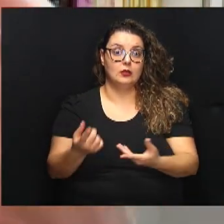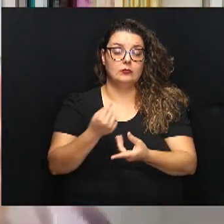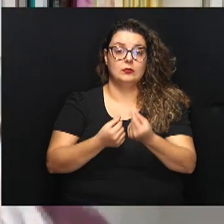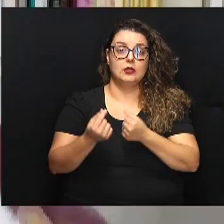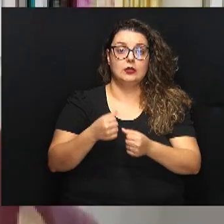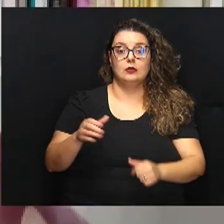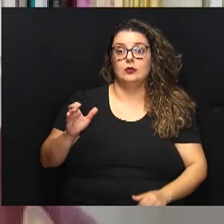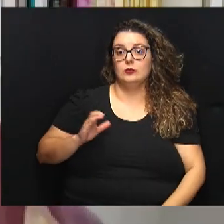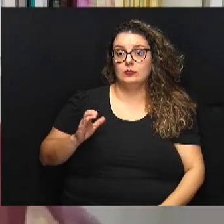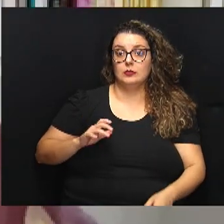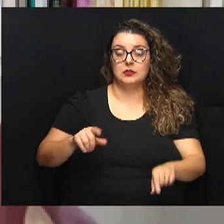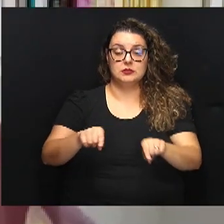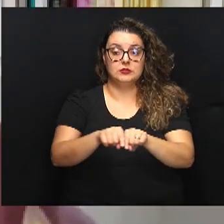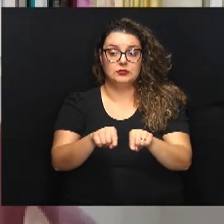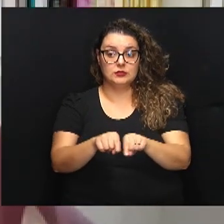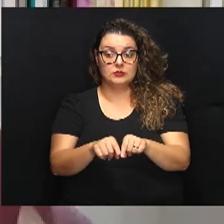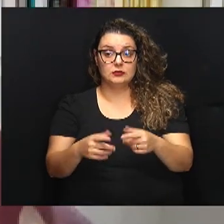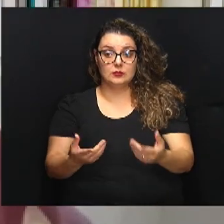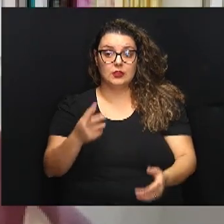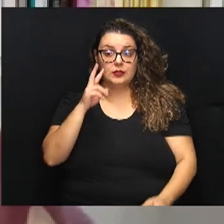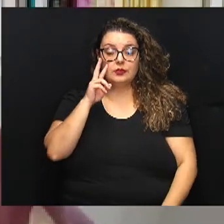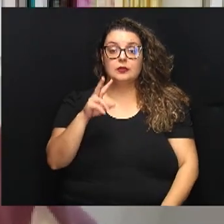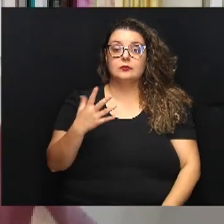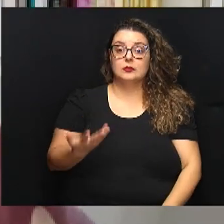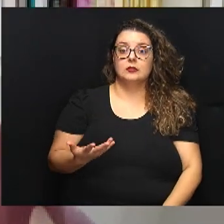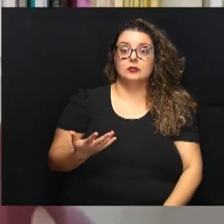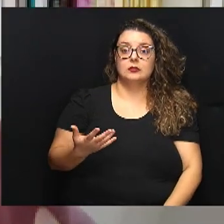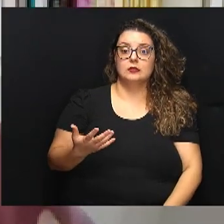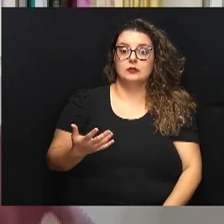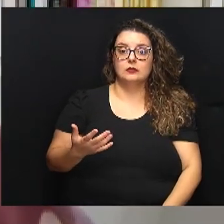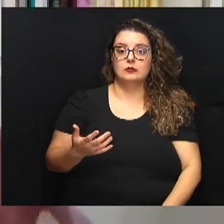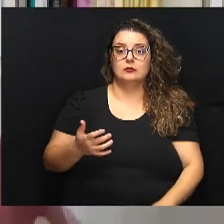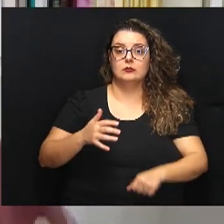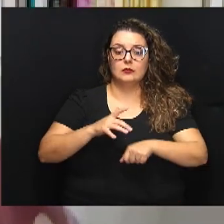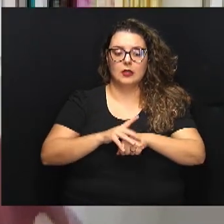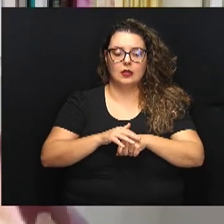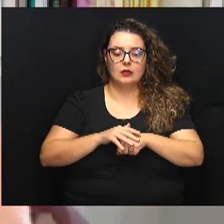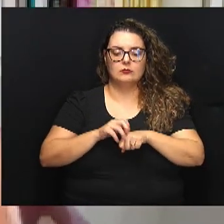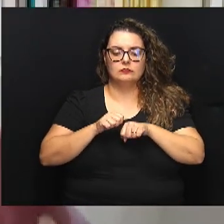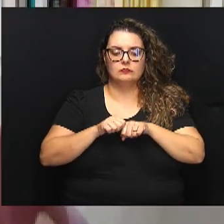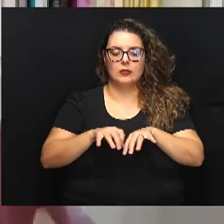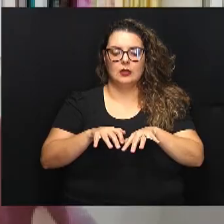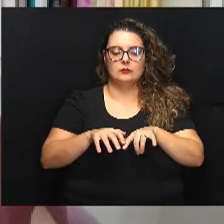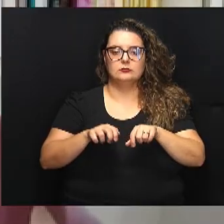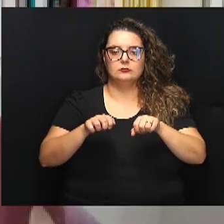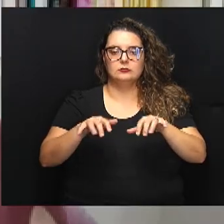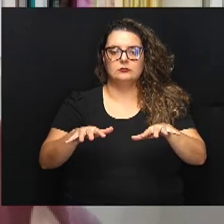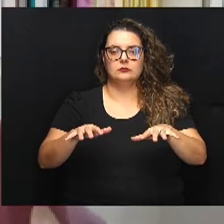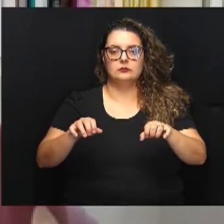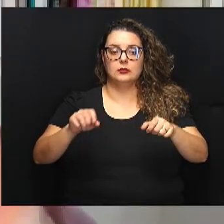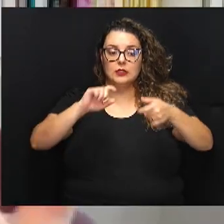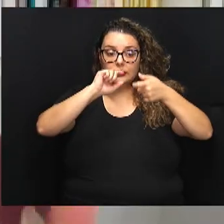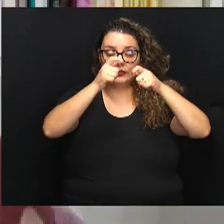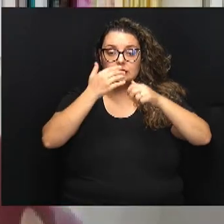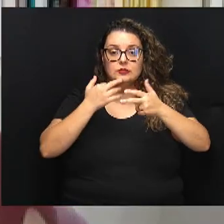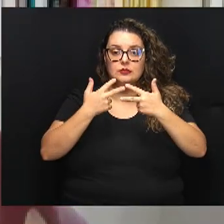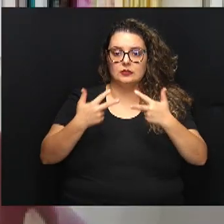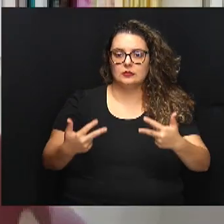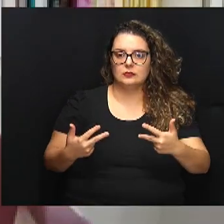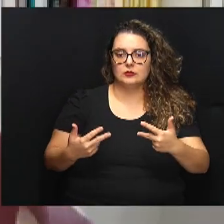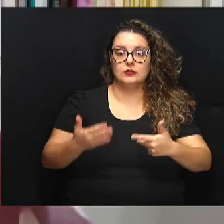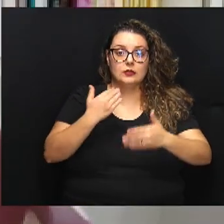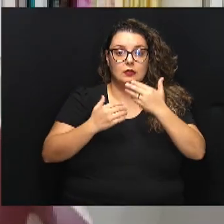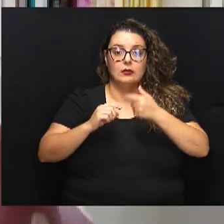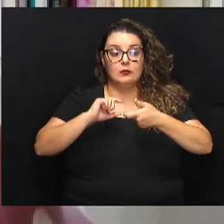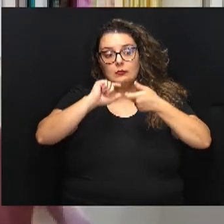mas também a gente vê uma epidemia de transtorno alimentar, de comer transtornado,